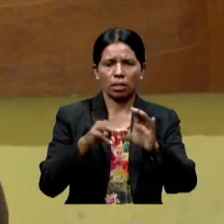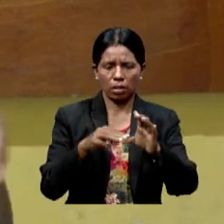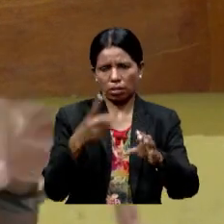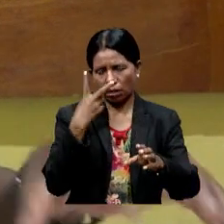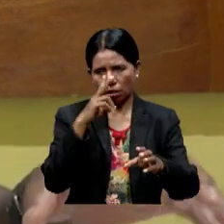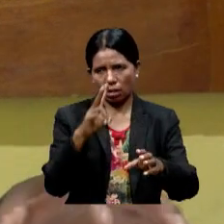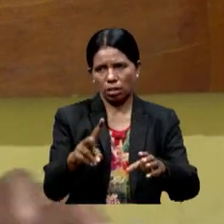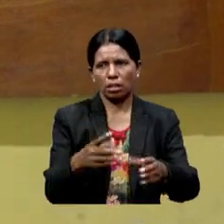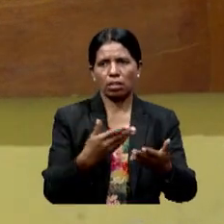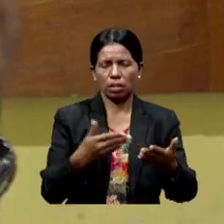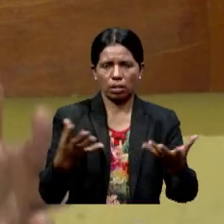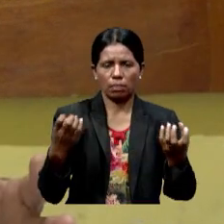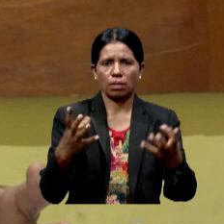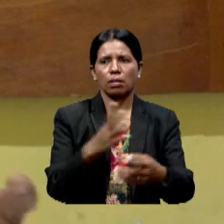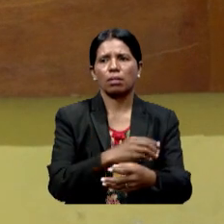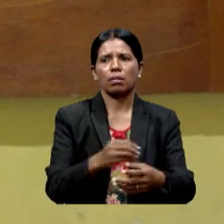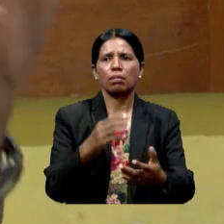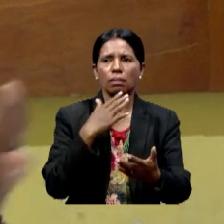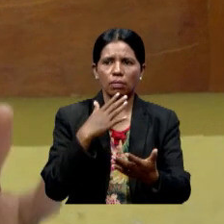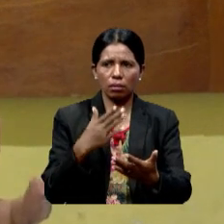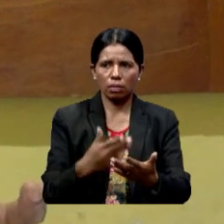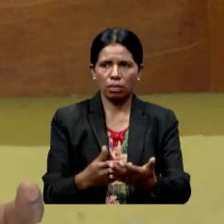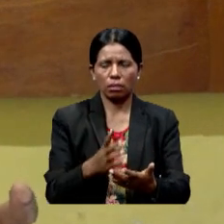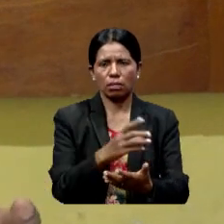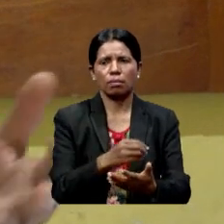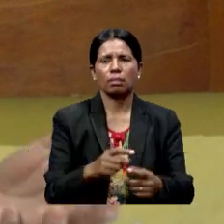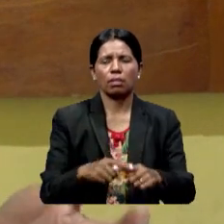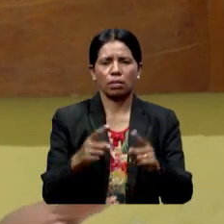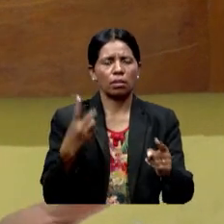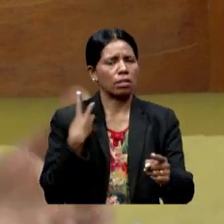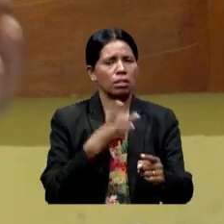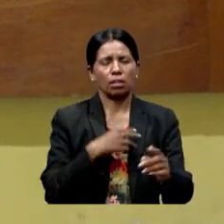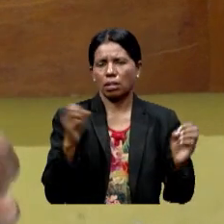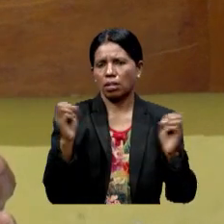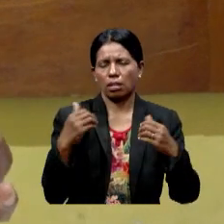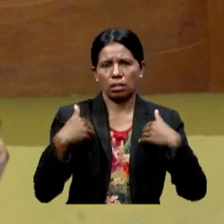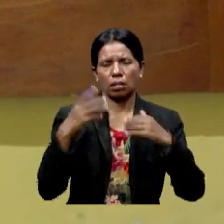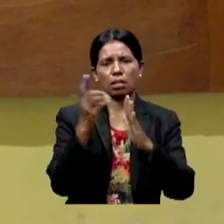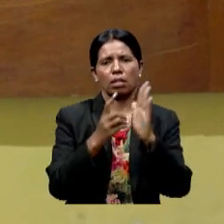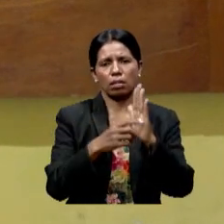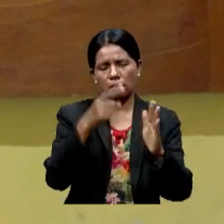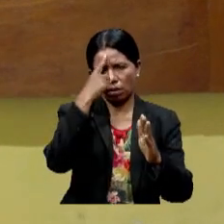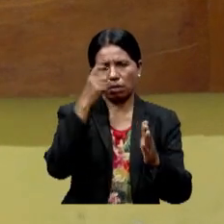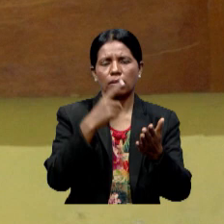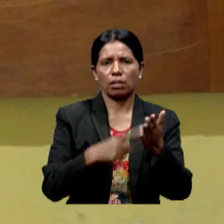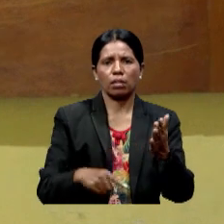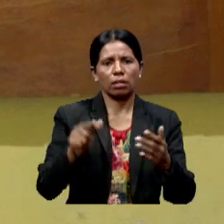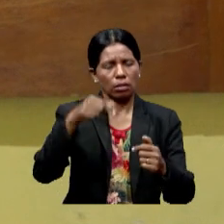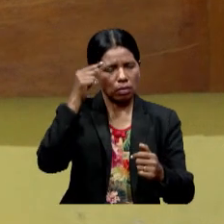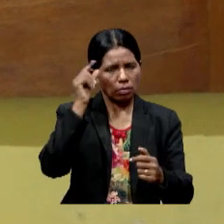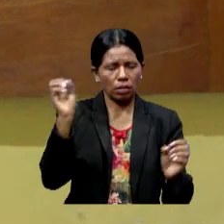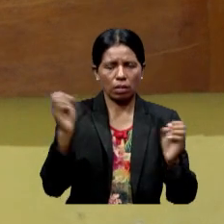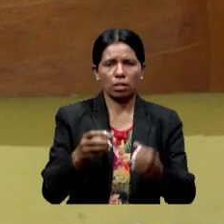hare produtu ne barbarak no kapas los, koris. Mas ita lah darus tambah sa, tambah governo la